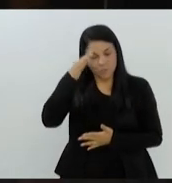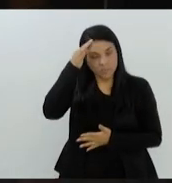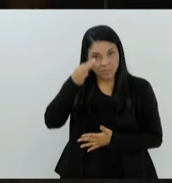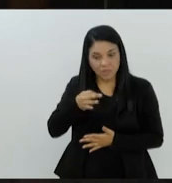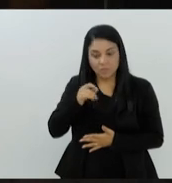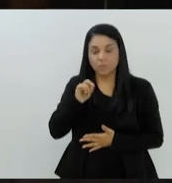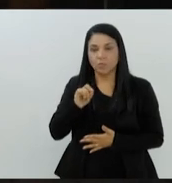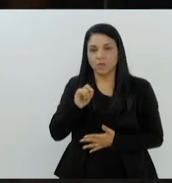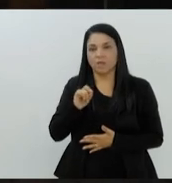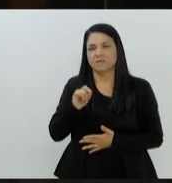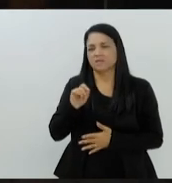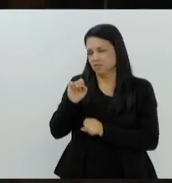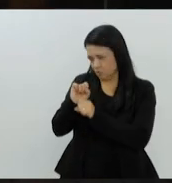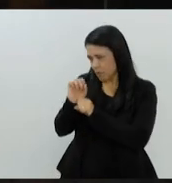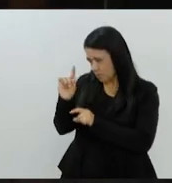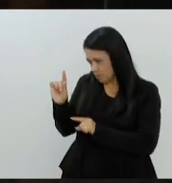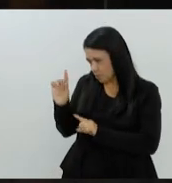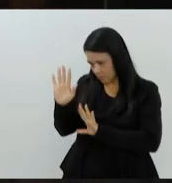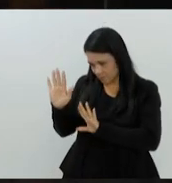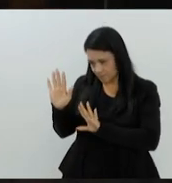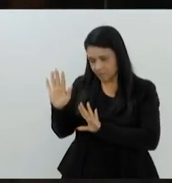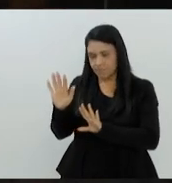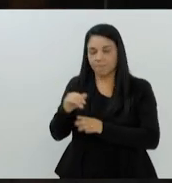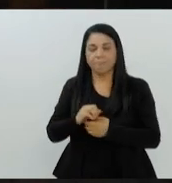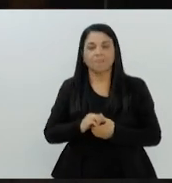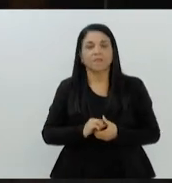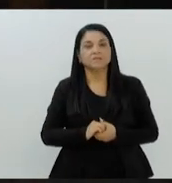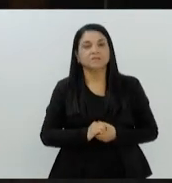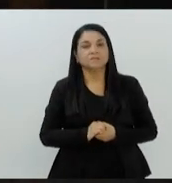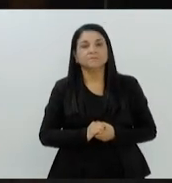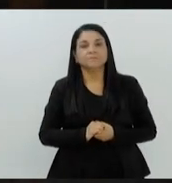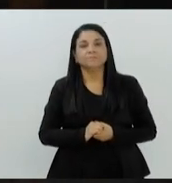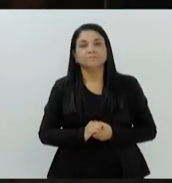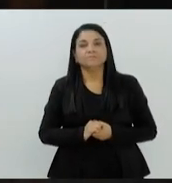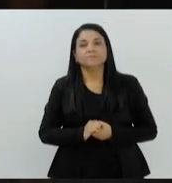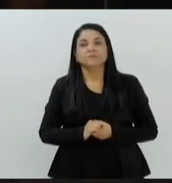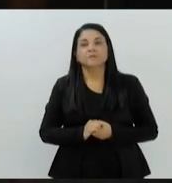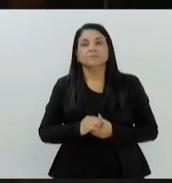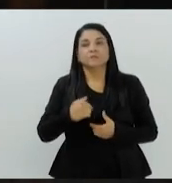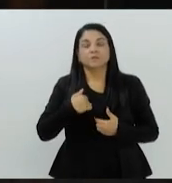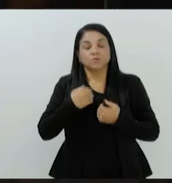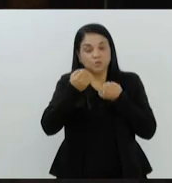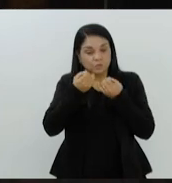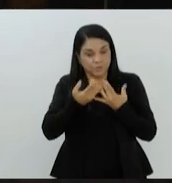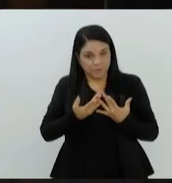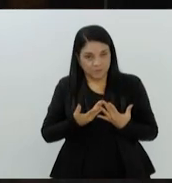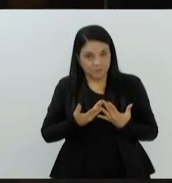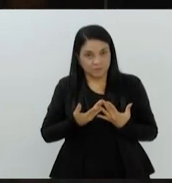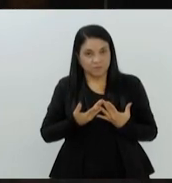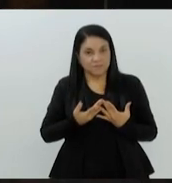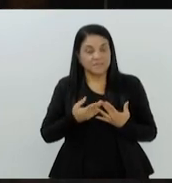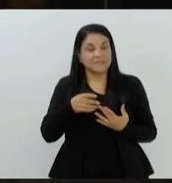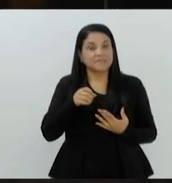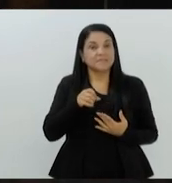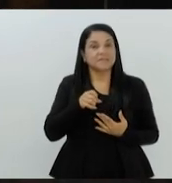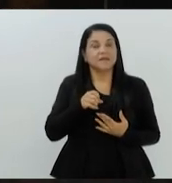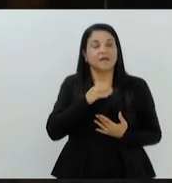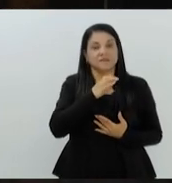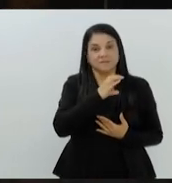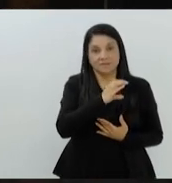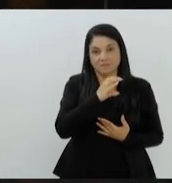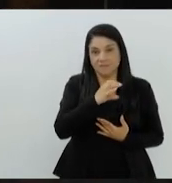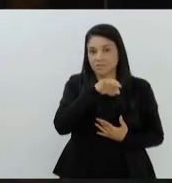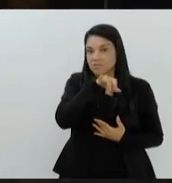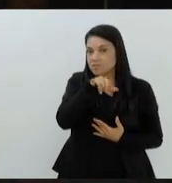um minutinho, deputada Dani, deputada Luiz Paulo, por favor. O que eu estou apenas ponderando é o seguinte, se a CCJ,